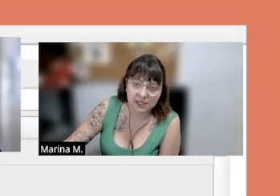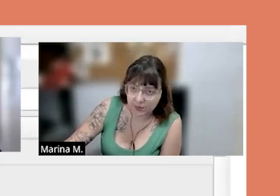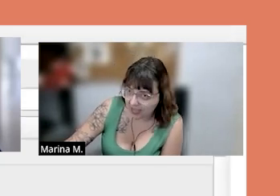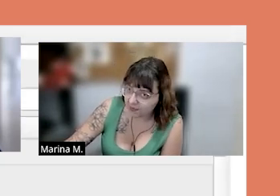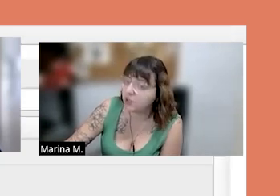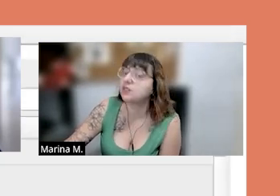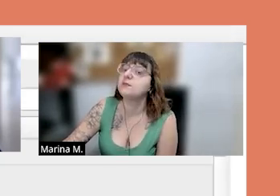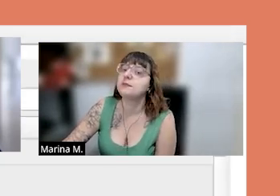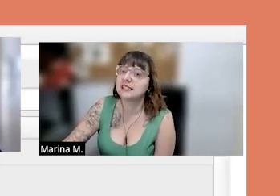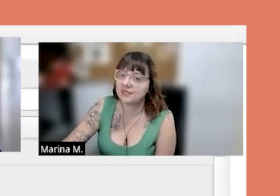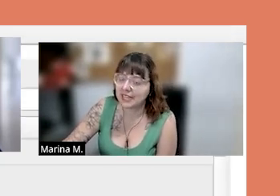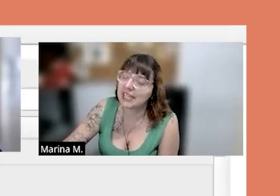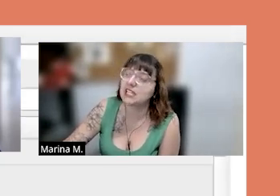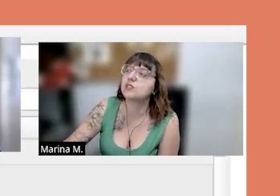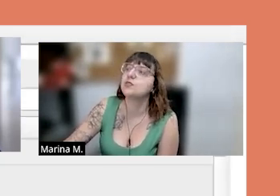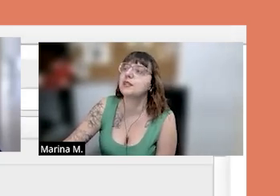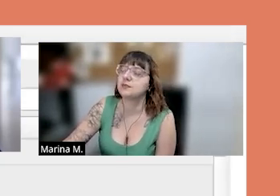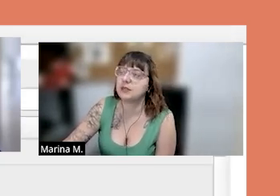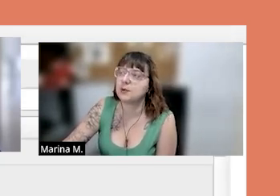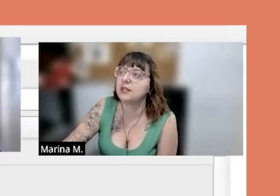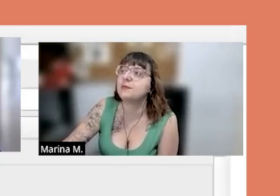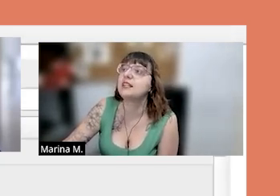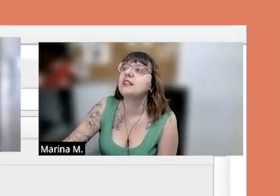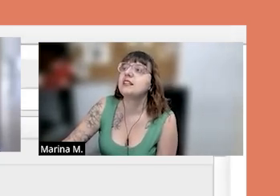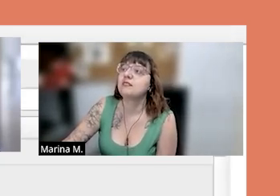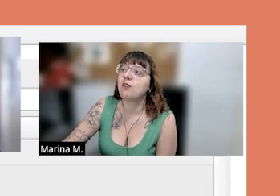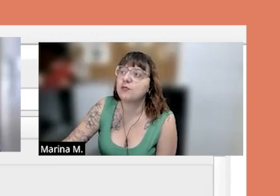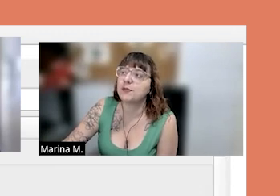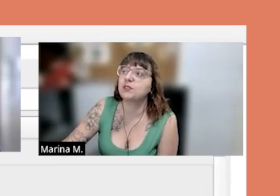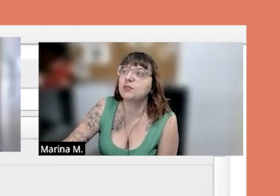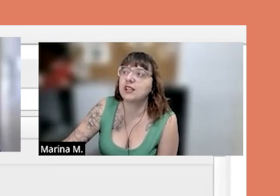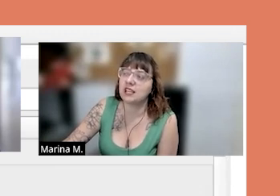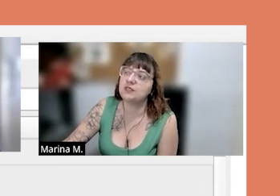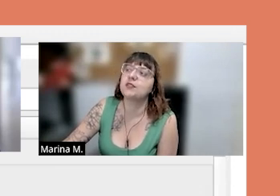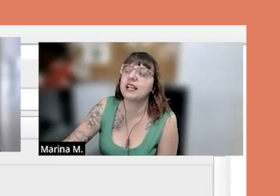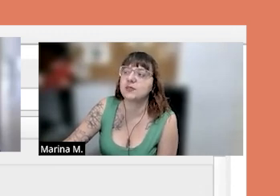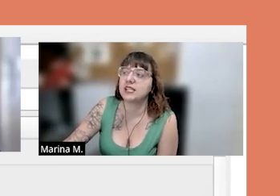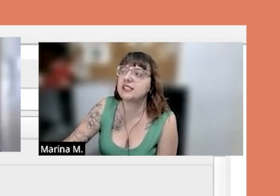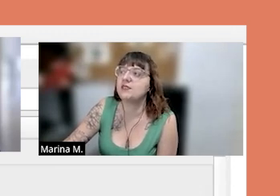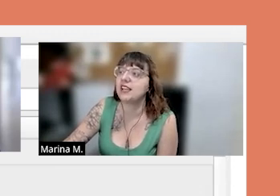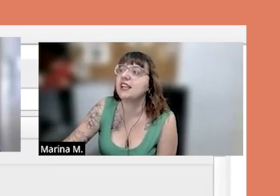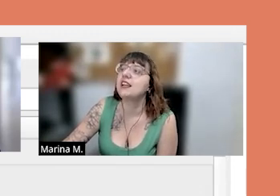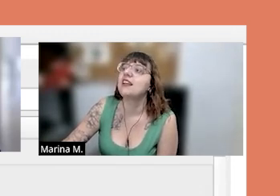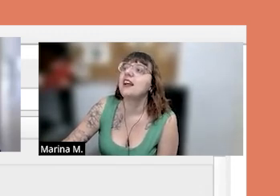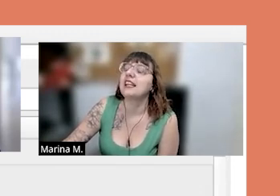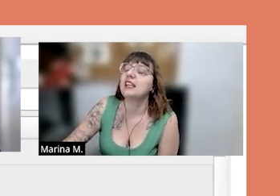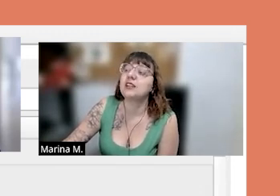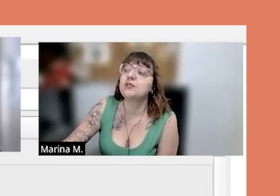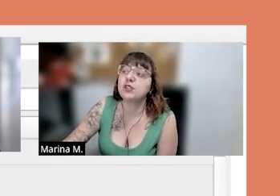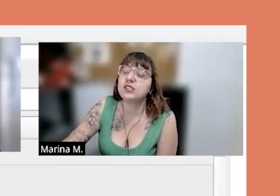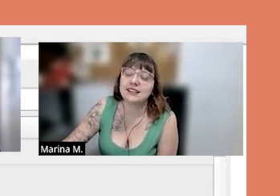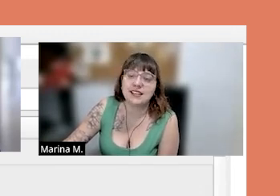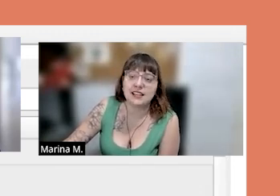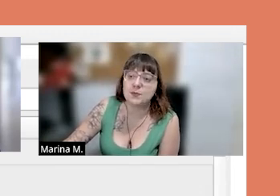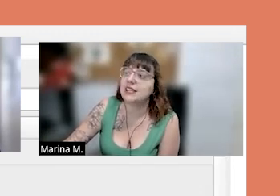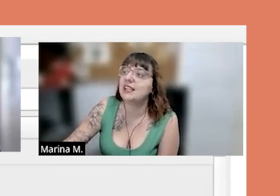Costuma ser o TF8, mas avaliem isso para não ter problema. Qual é o formato do arquivo? Ele é um CSV. Aqui eu não